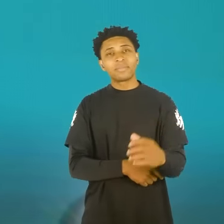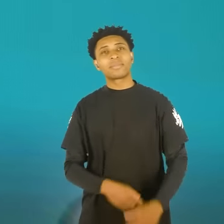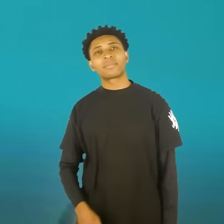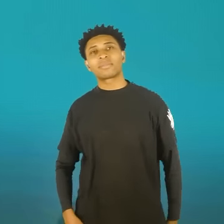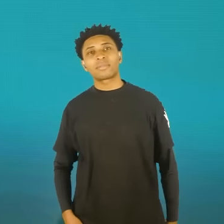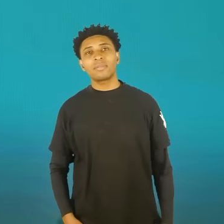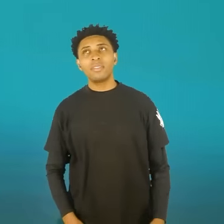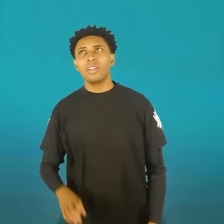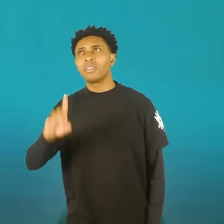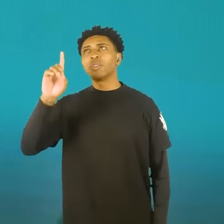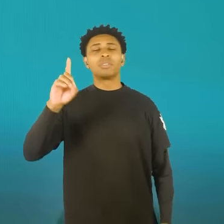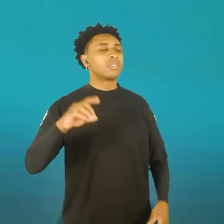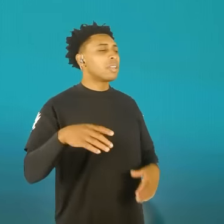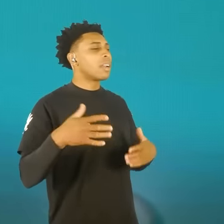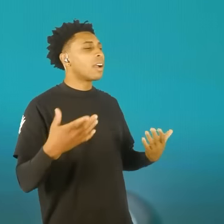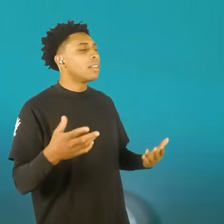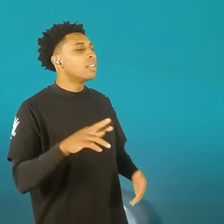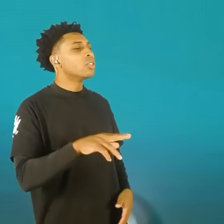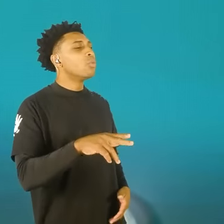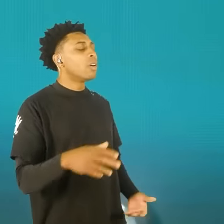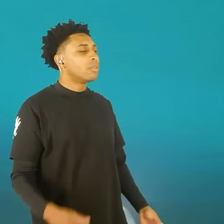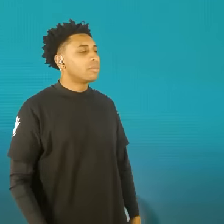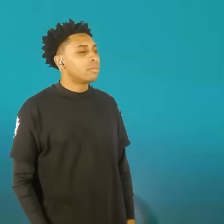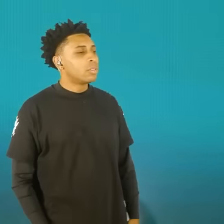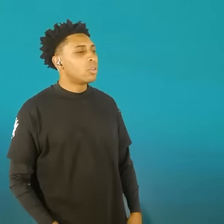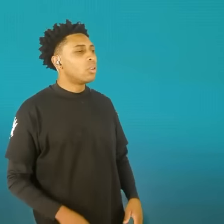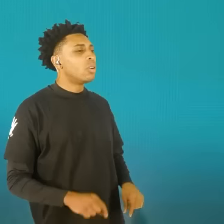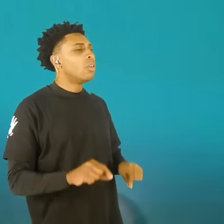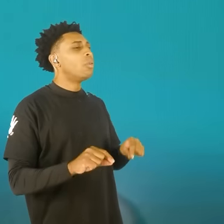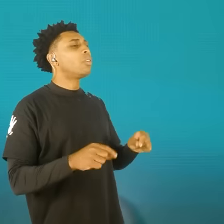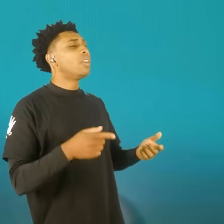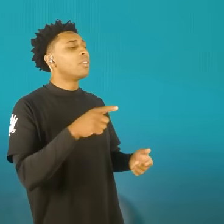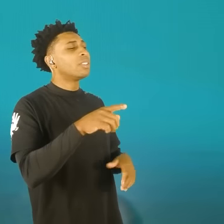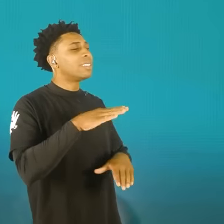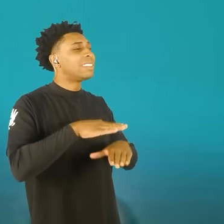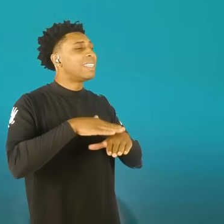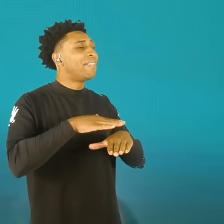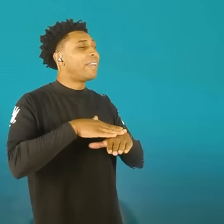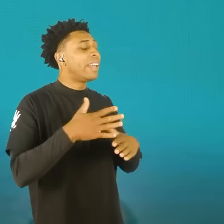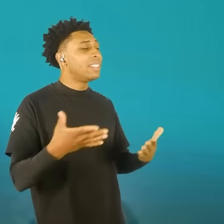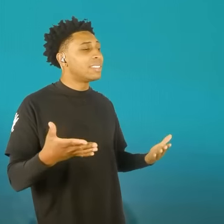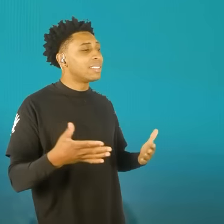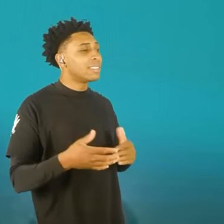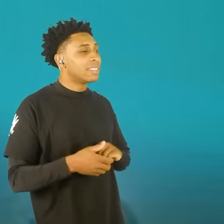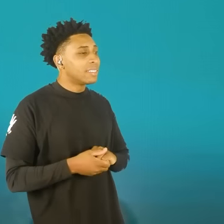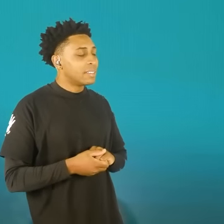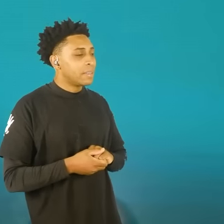cadê seu irmão? Caim, o que que você fez? O que você fez?